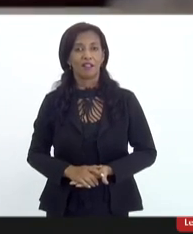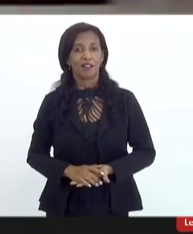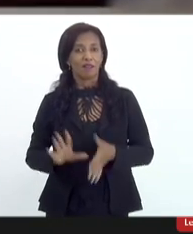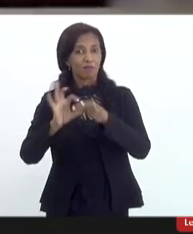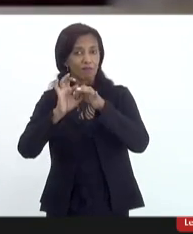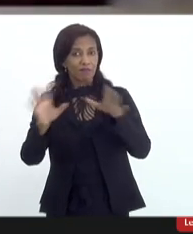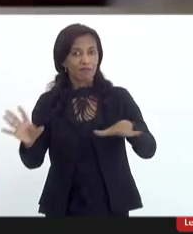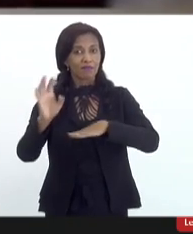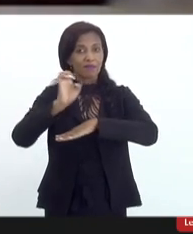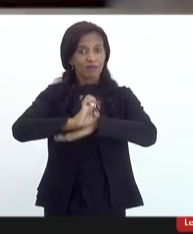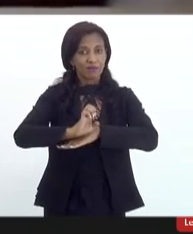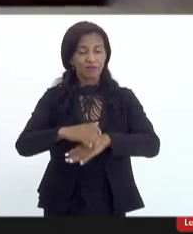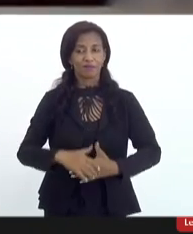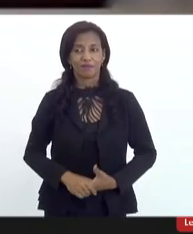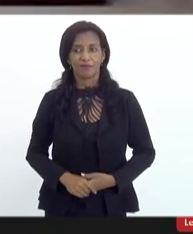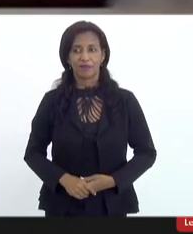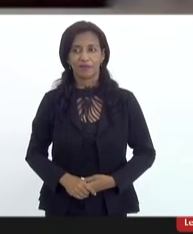Estado.